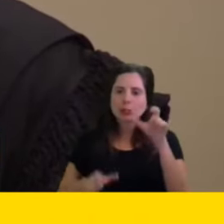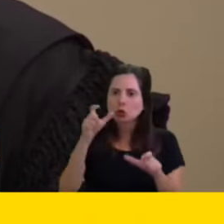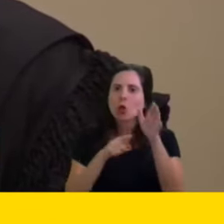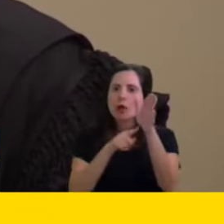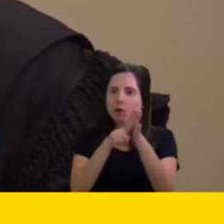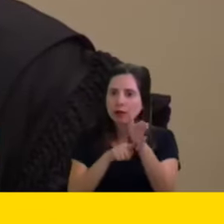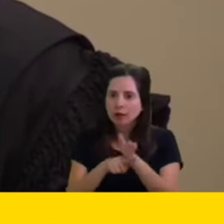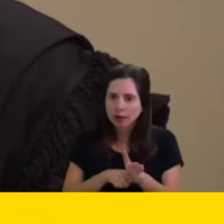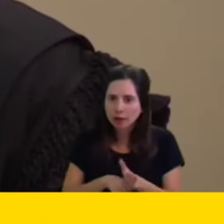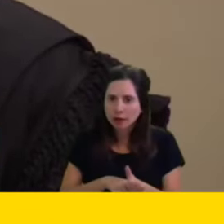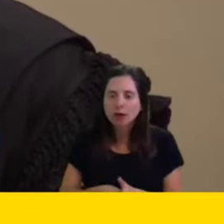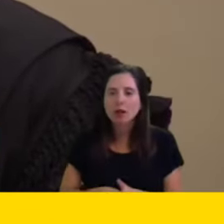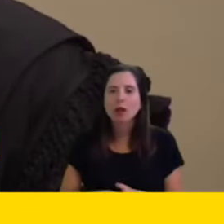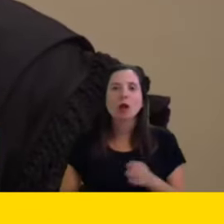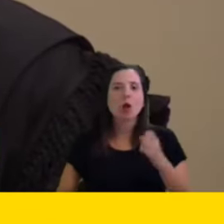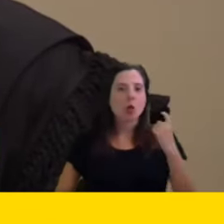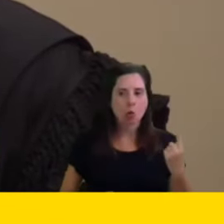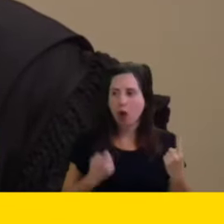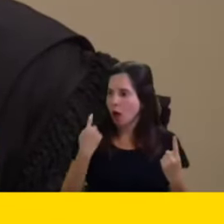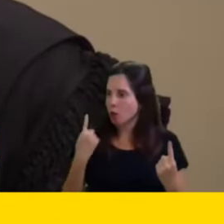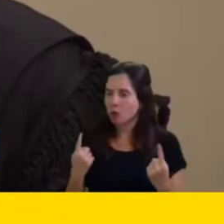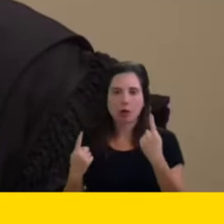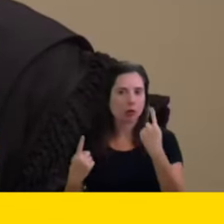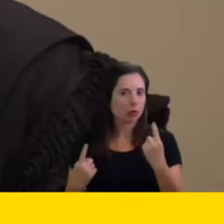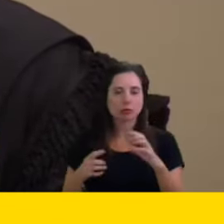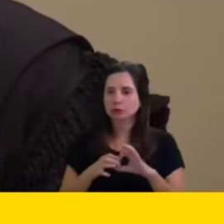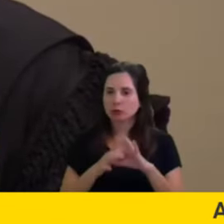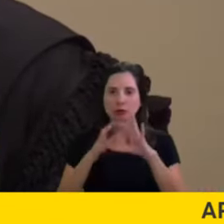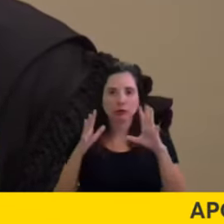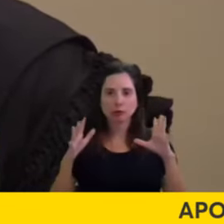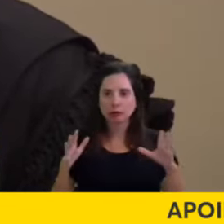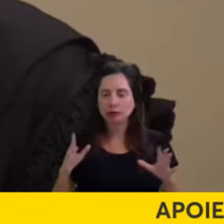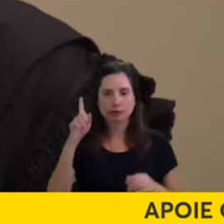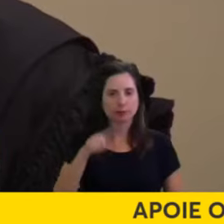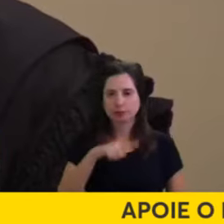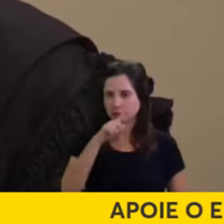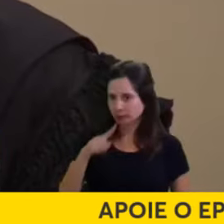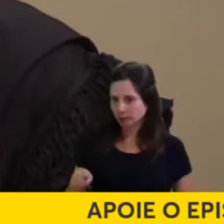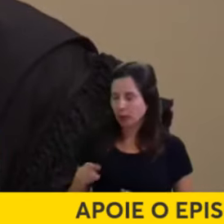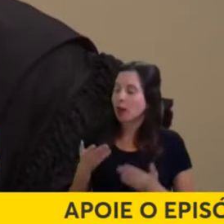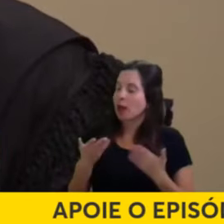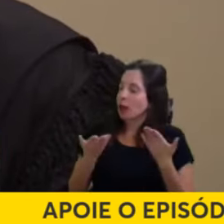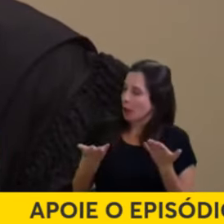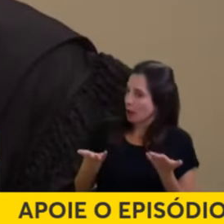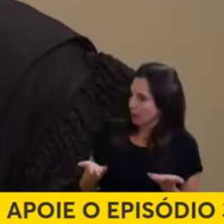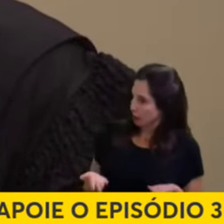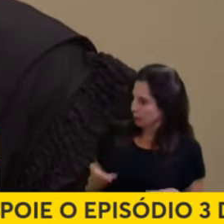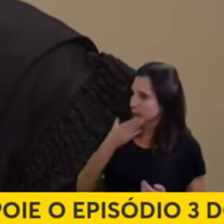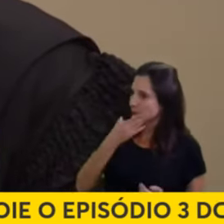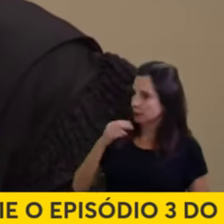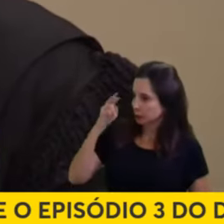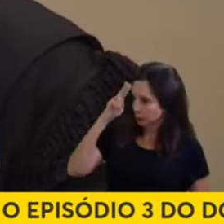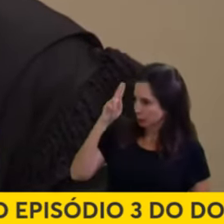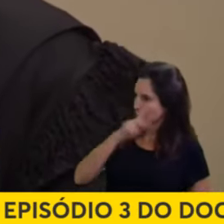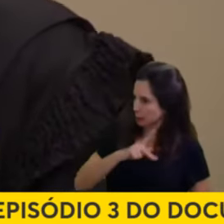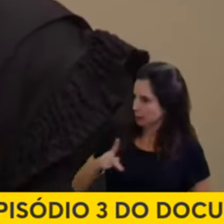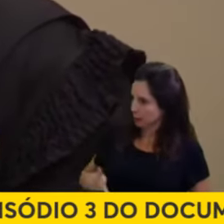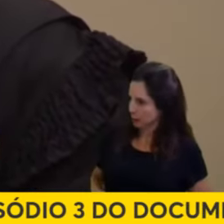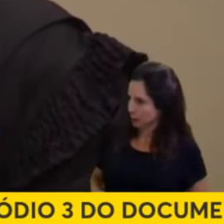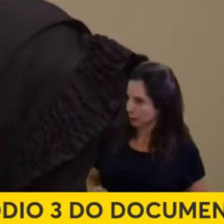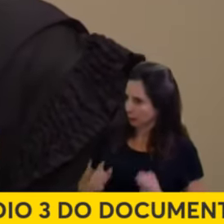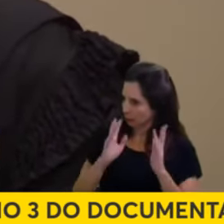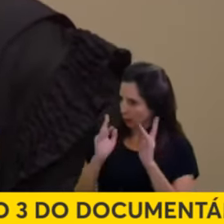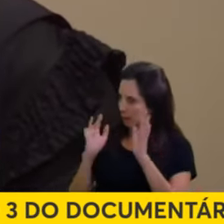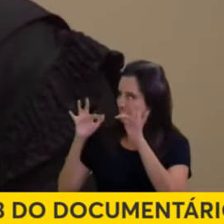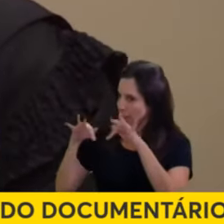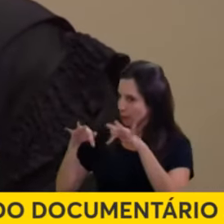analizados um a um não autoriza a conclusão de lío para a cassação aqui senhor presidente parto para o final